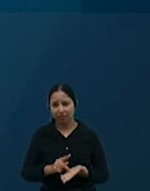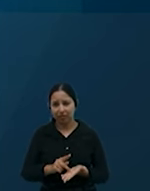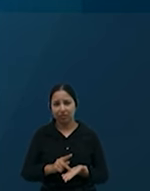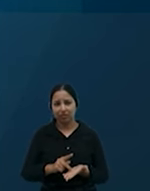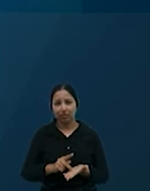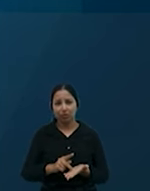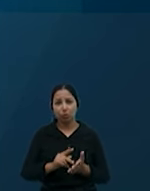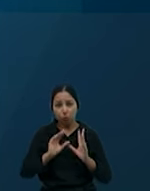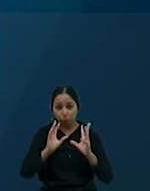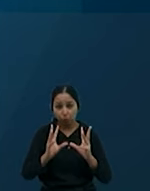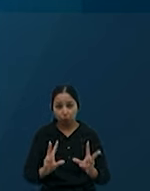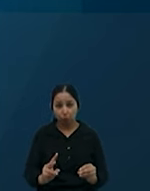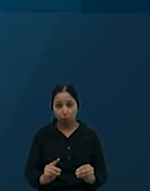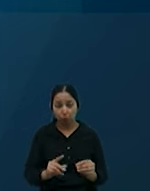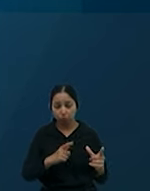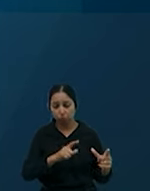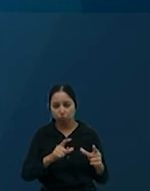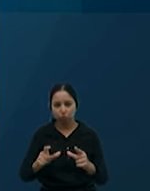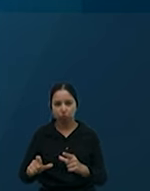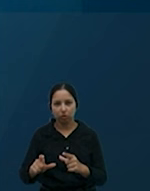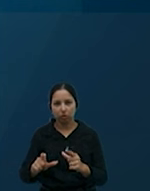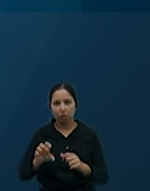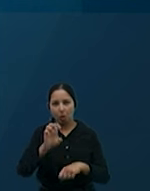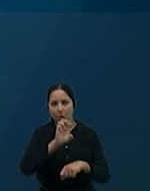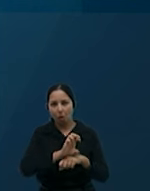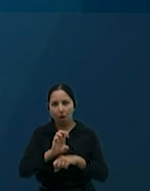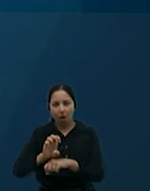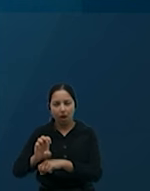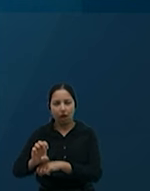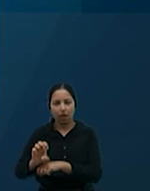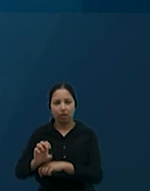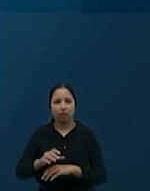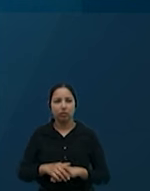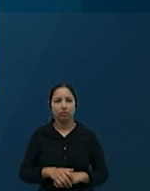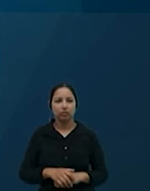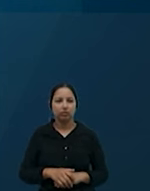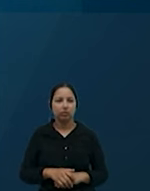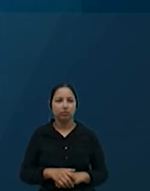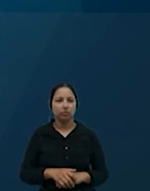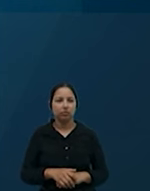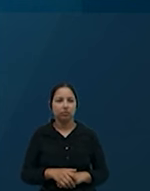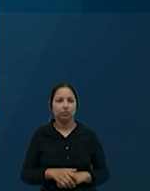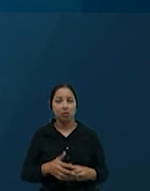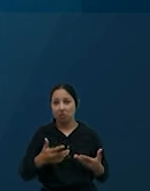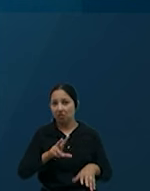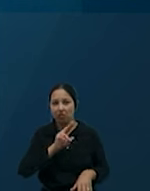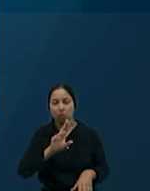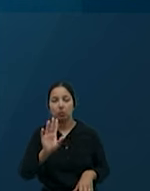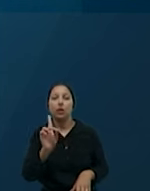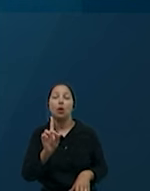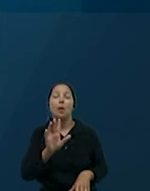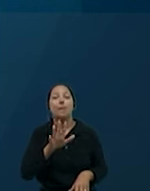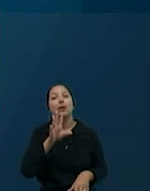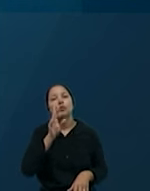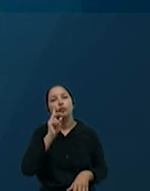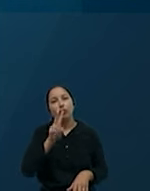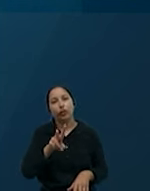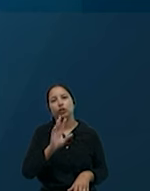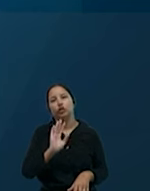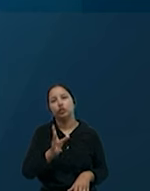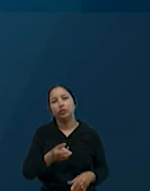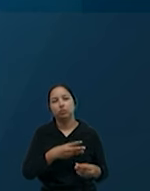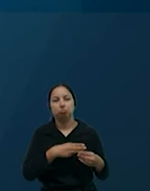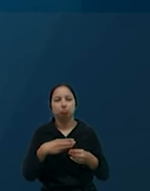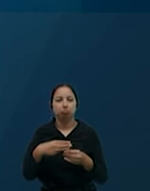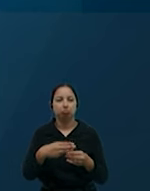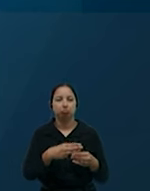lugares. Nos estados, principalmente, eu não quero, não vou nomear, mas já vi em várias situações, municípios, que